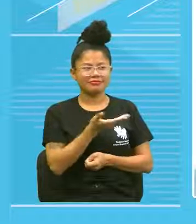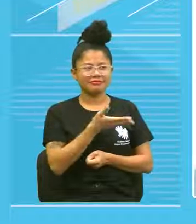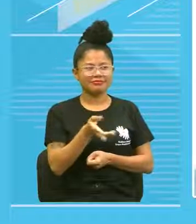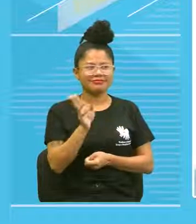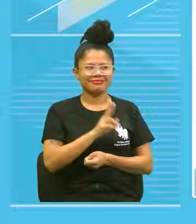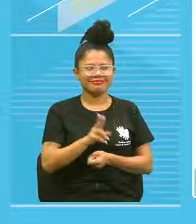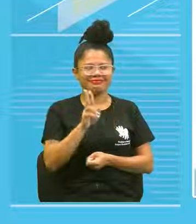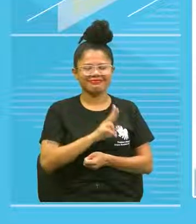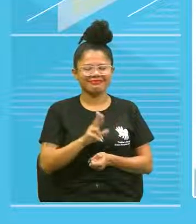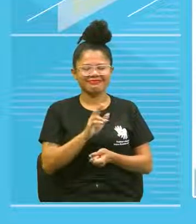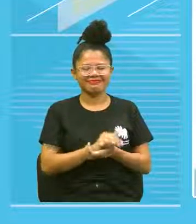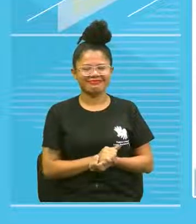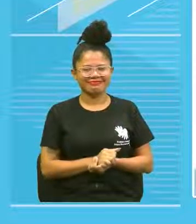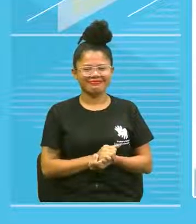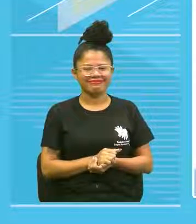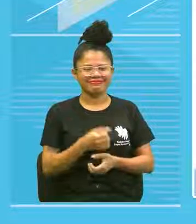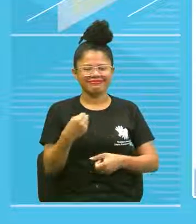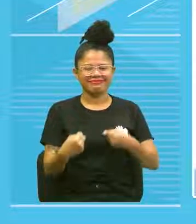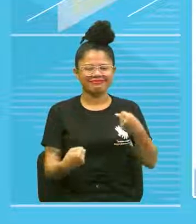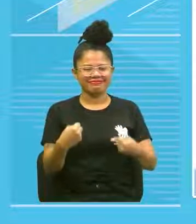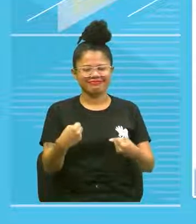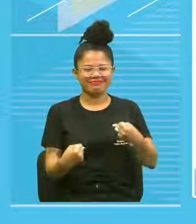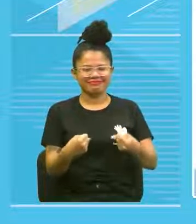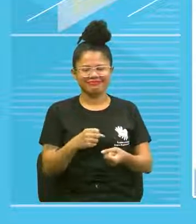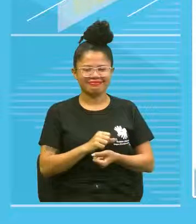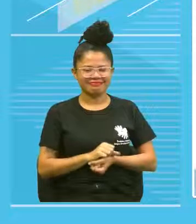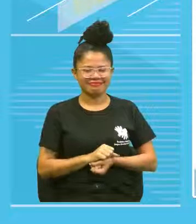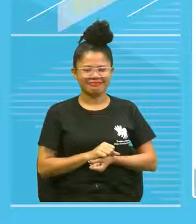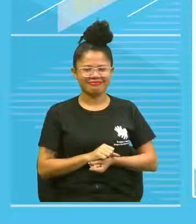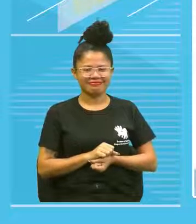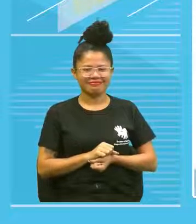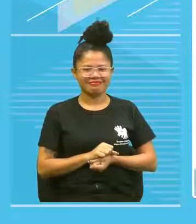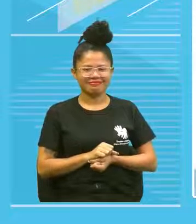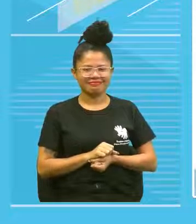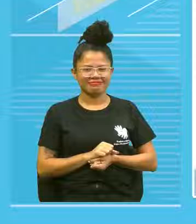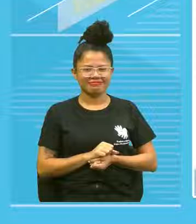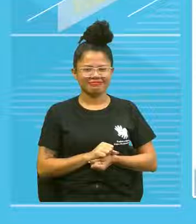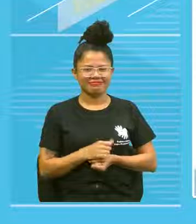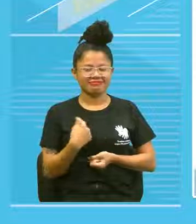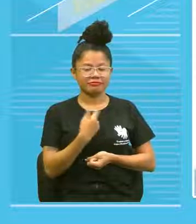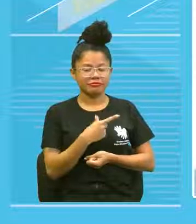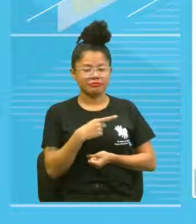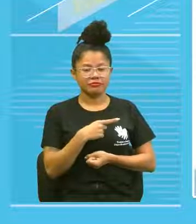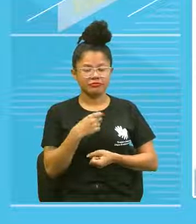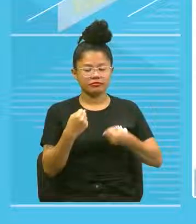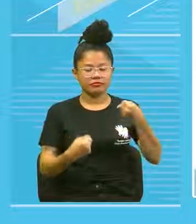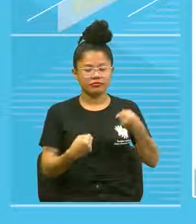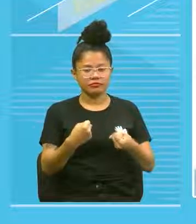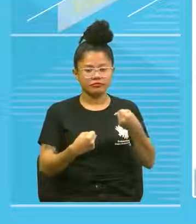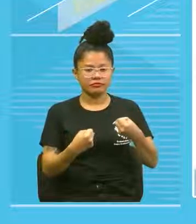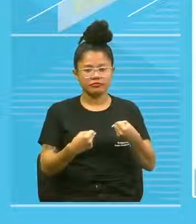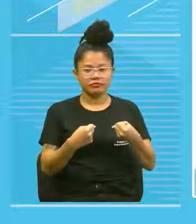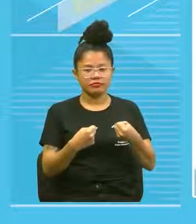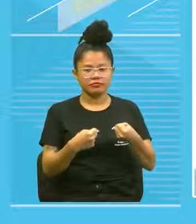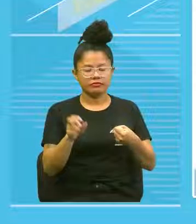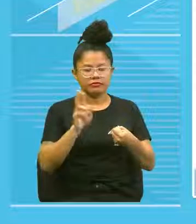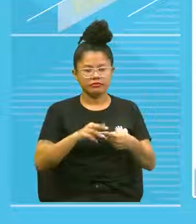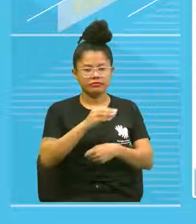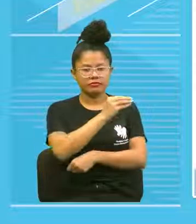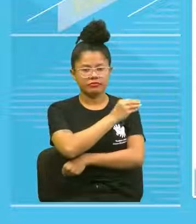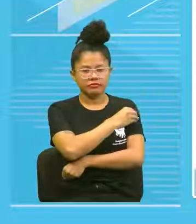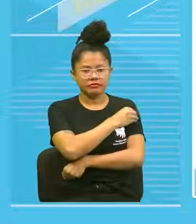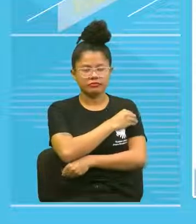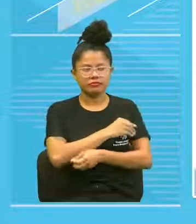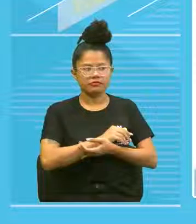é usado nos automóveis nós temos os carros a álcool exatamente